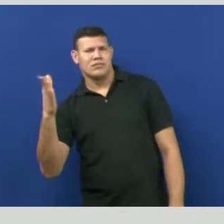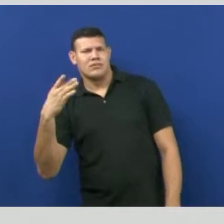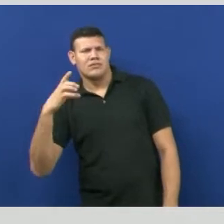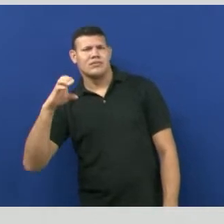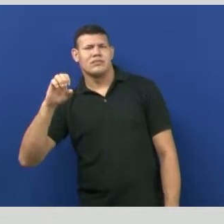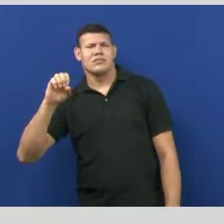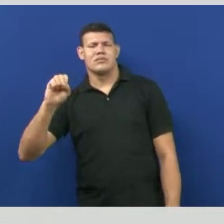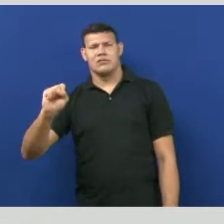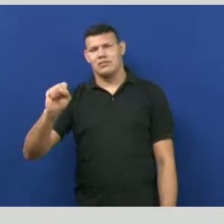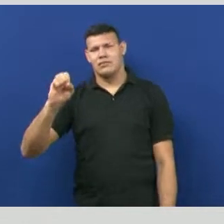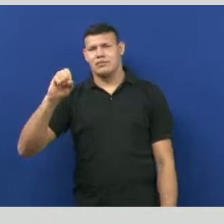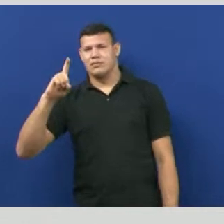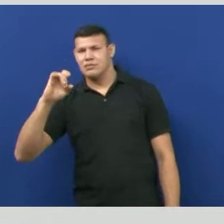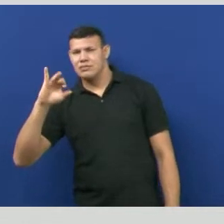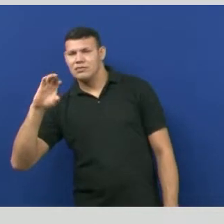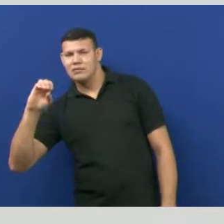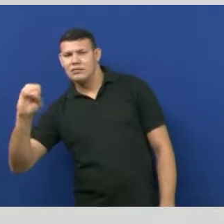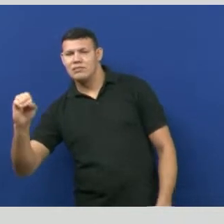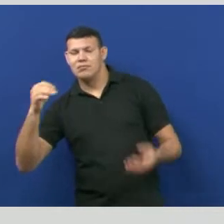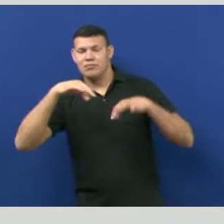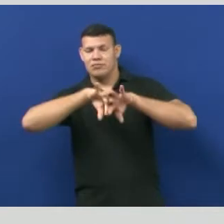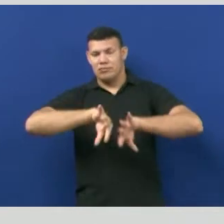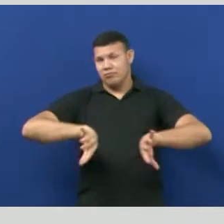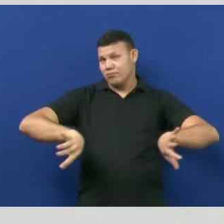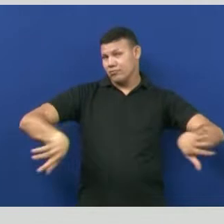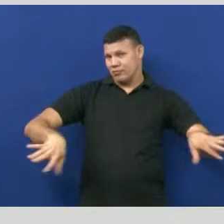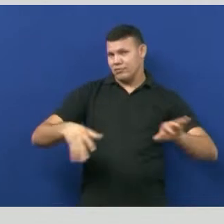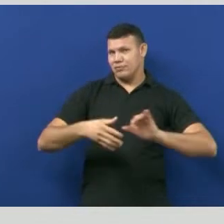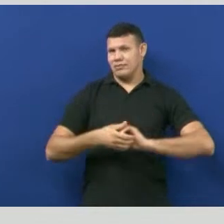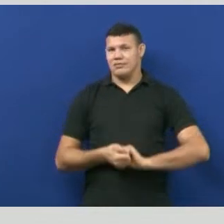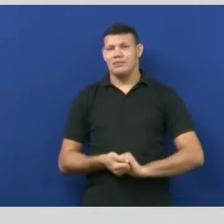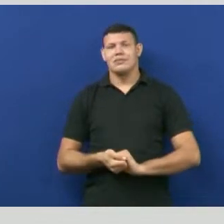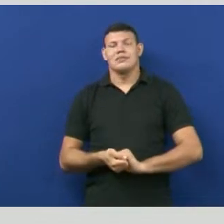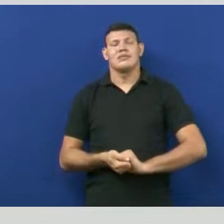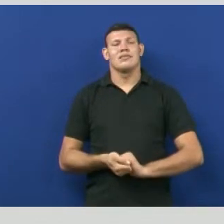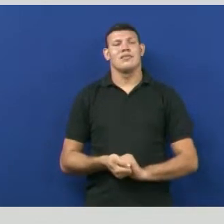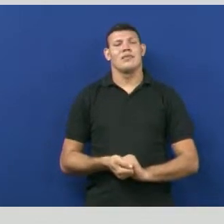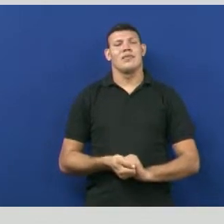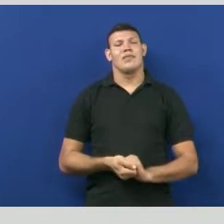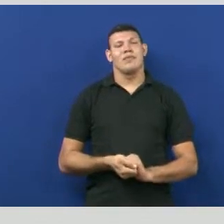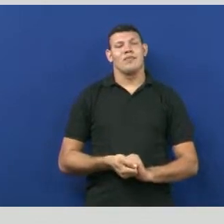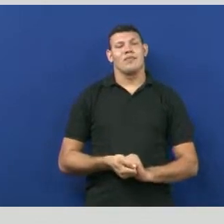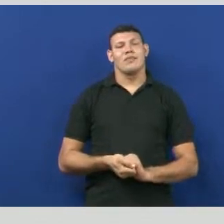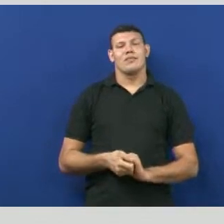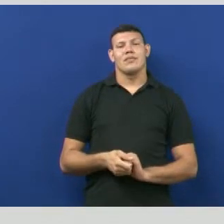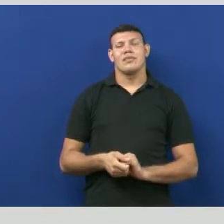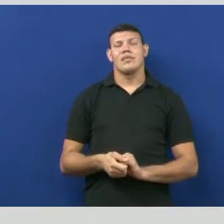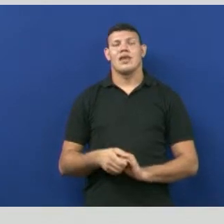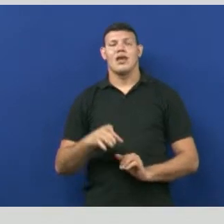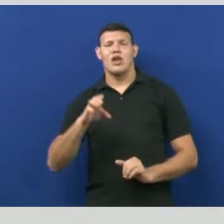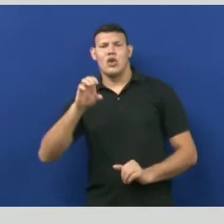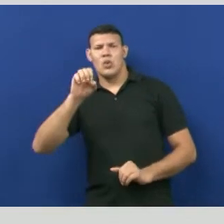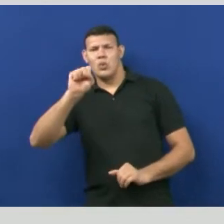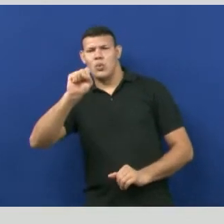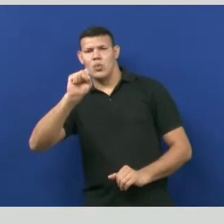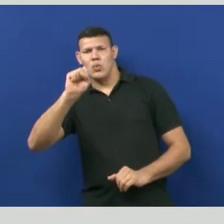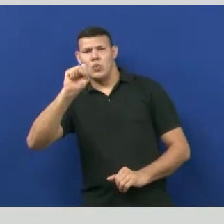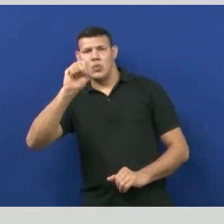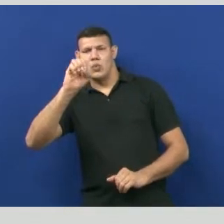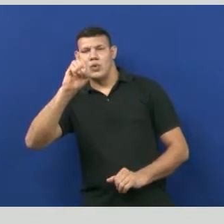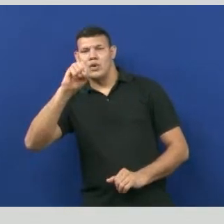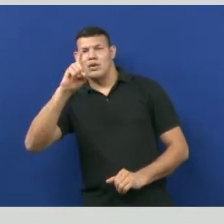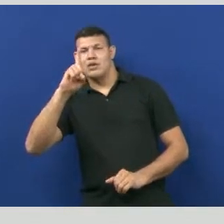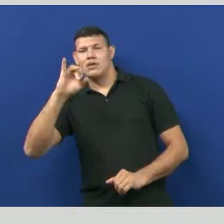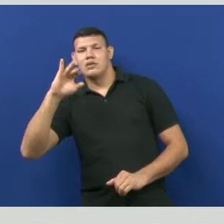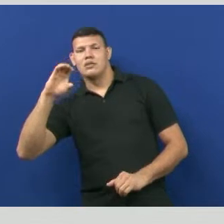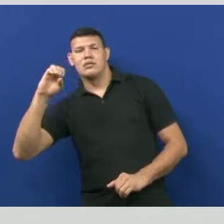ele na água, ele separa as substâncias dele em sódio, que é o Na, e